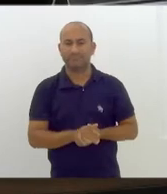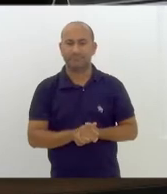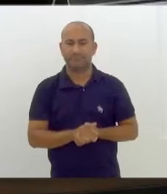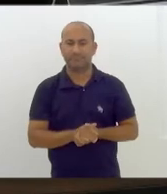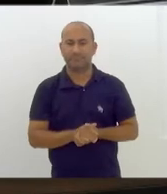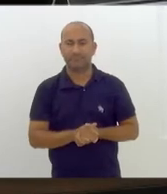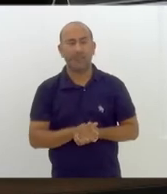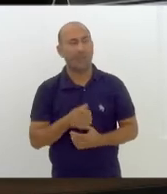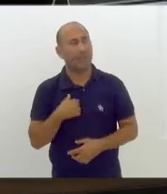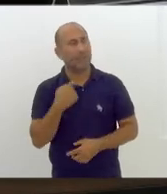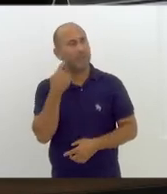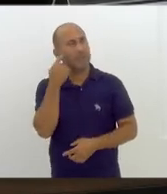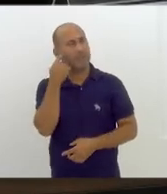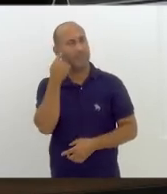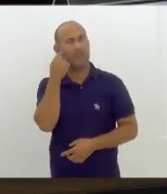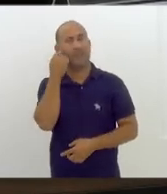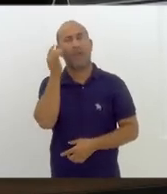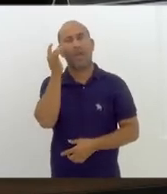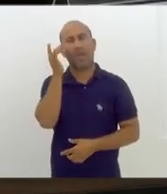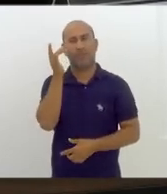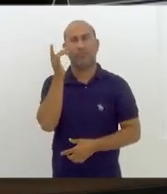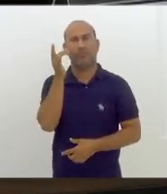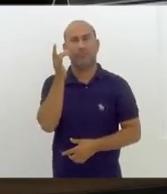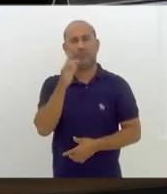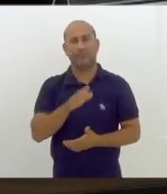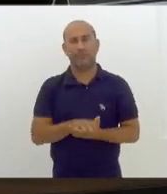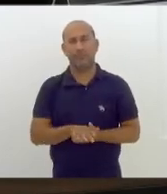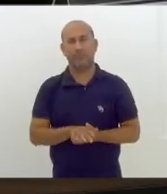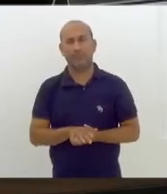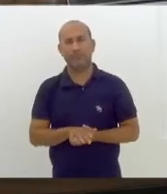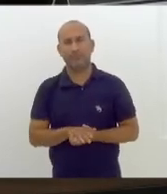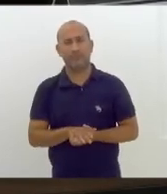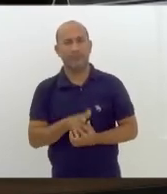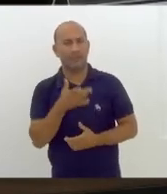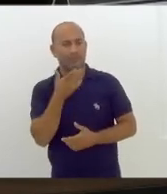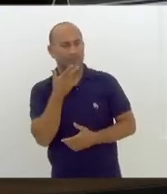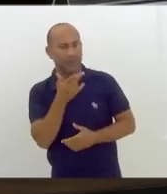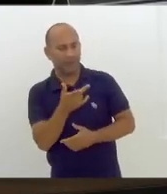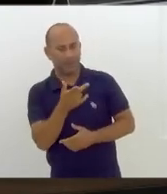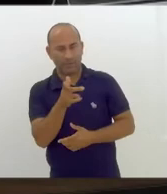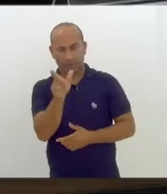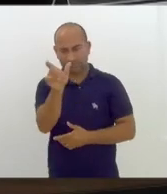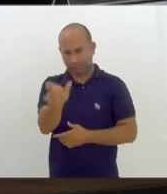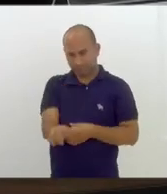e aí eu acho que estou me dirigindo aos homens